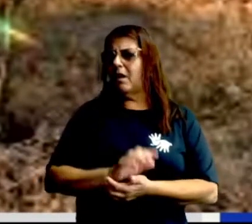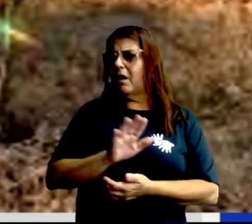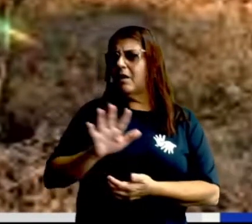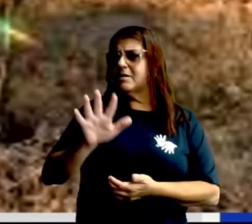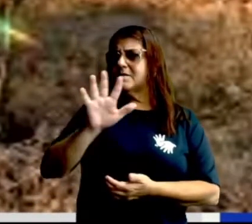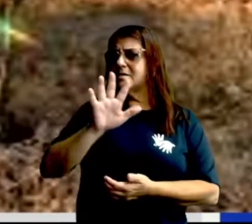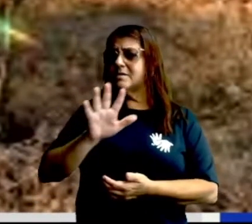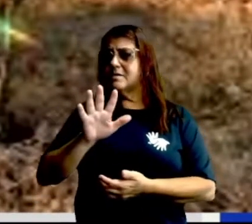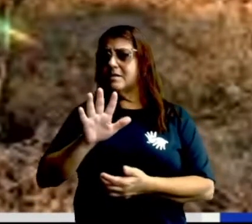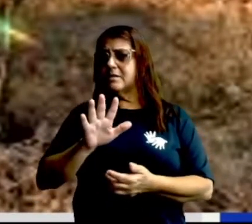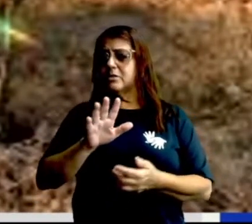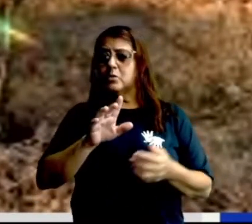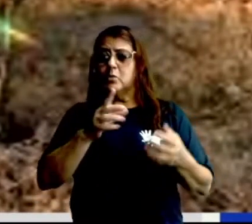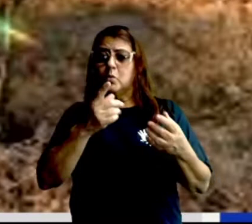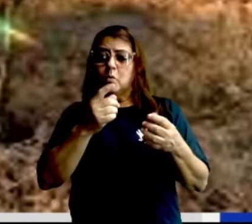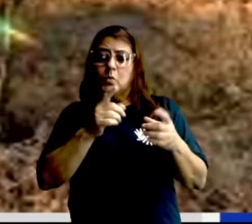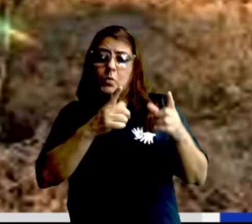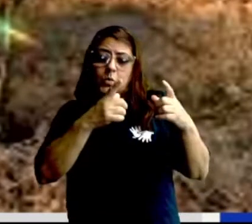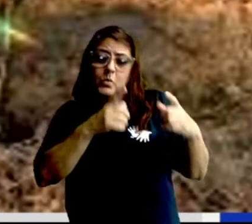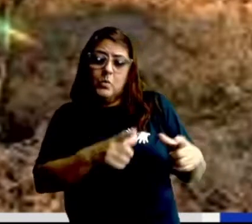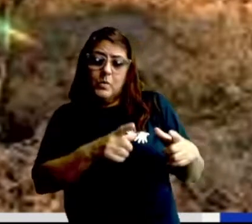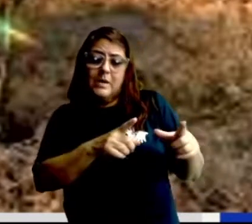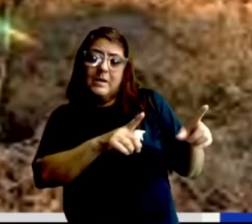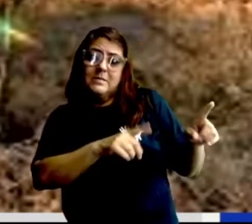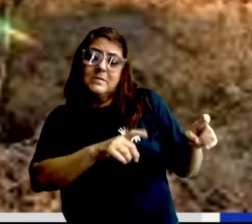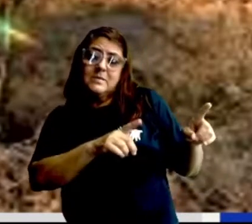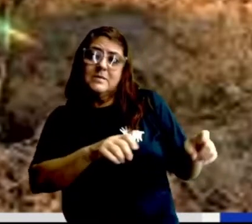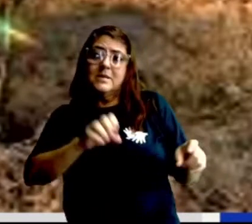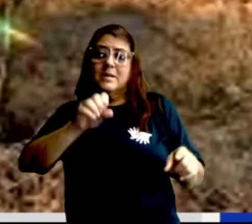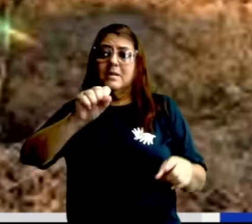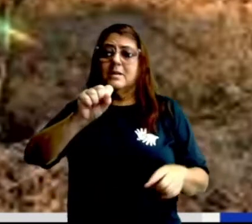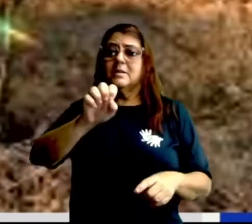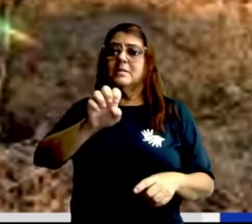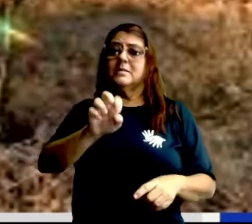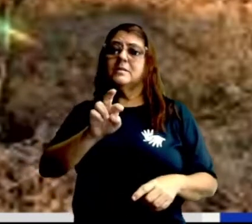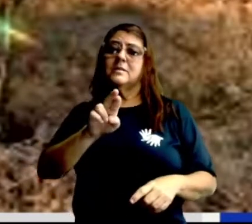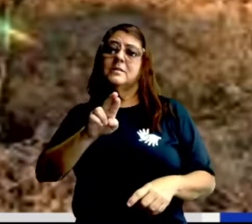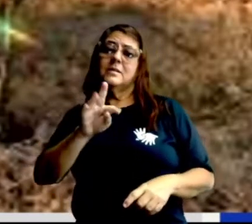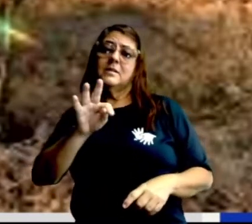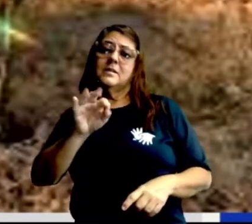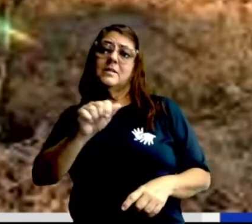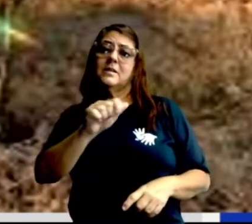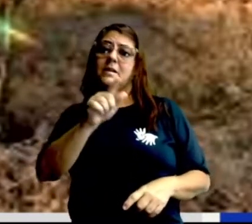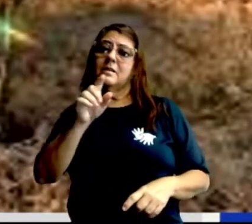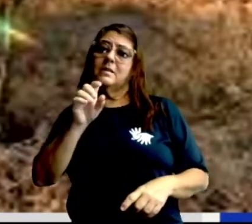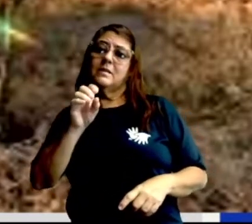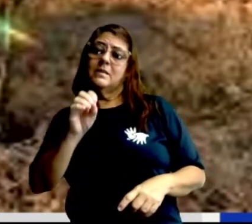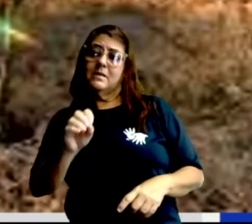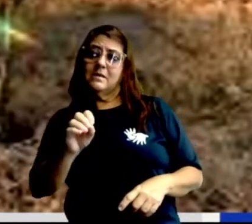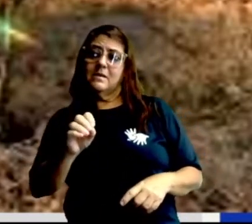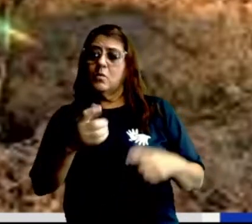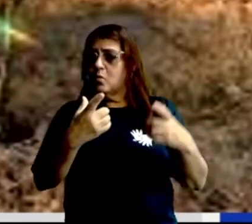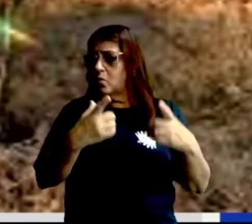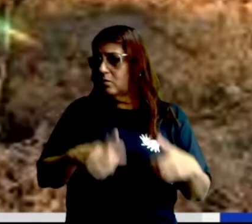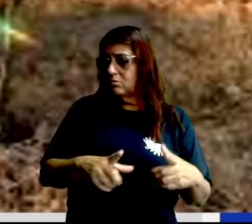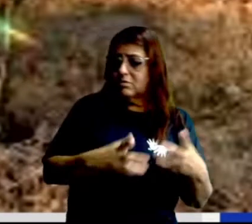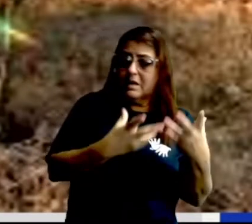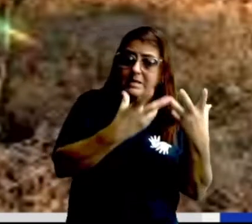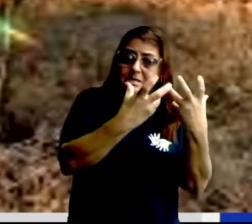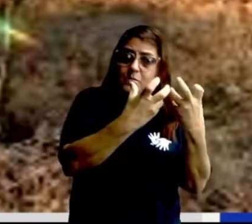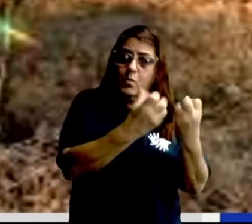imagem sertaneja quem já passou pelo sertão ou pelo Agreste não pode ter visto essa imagem